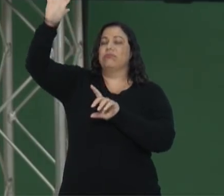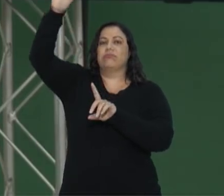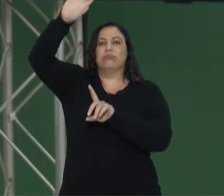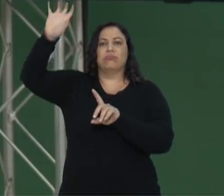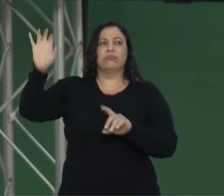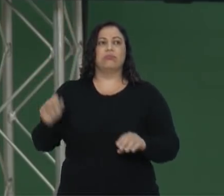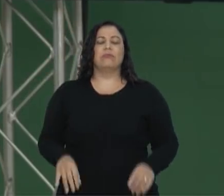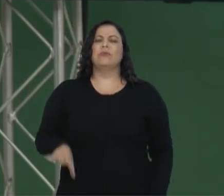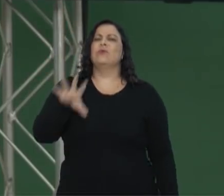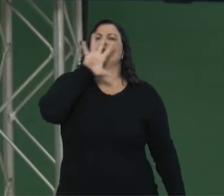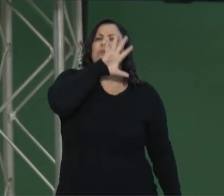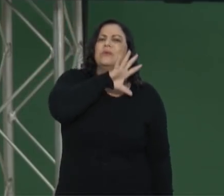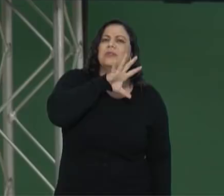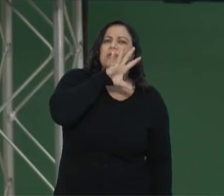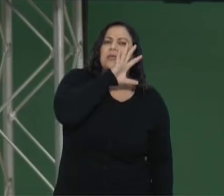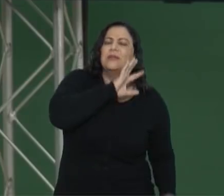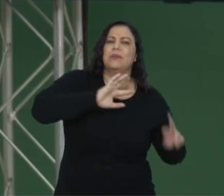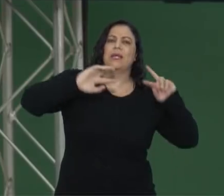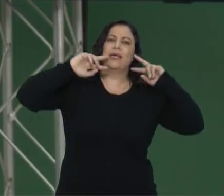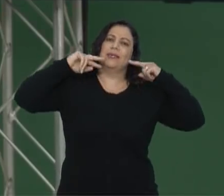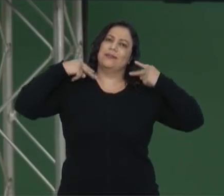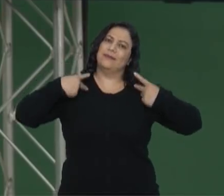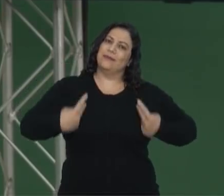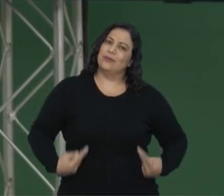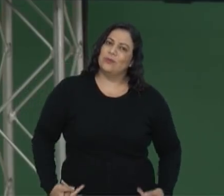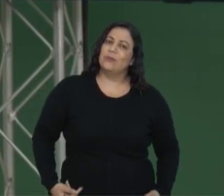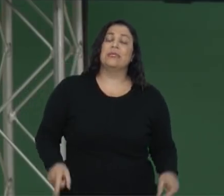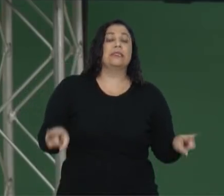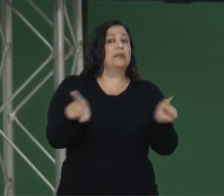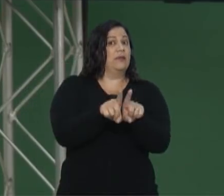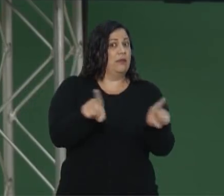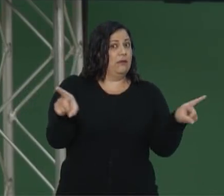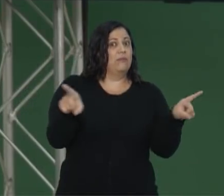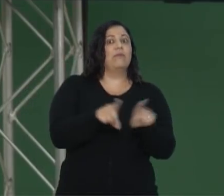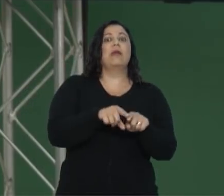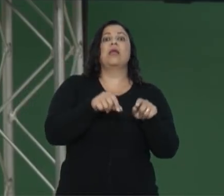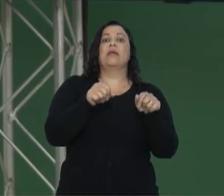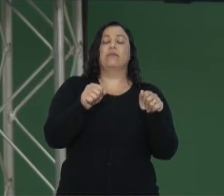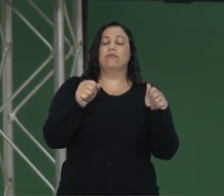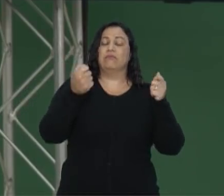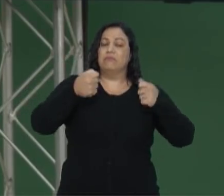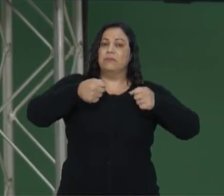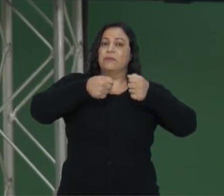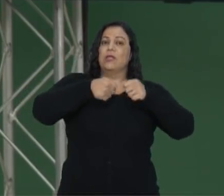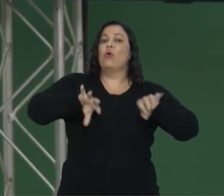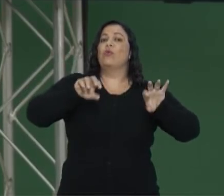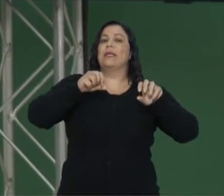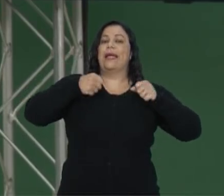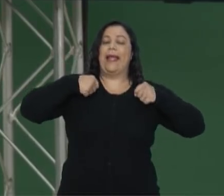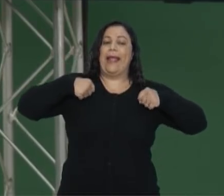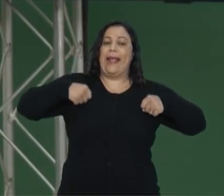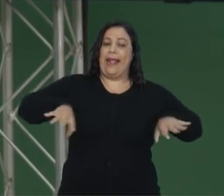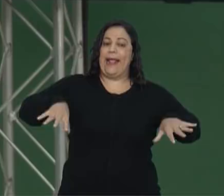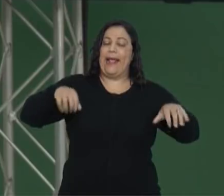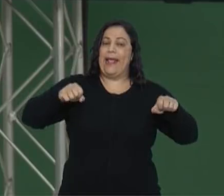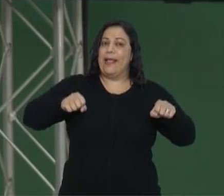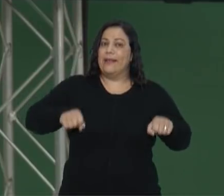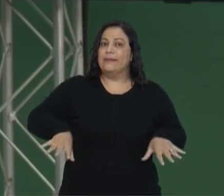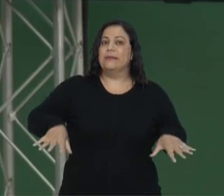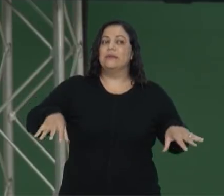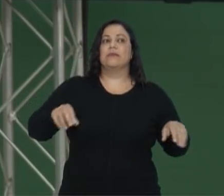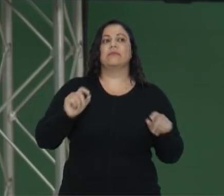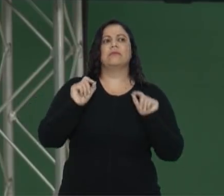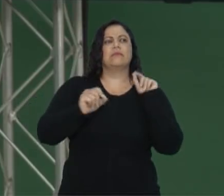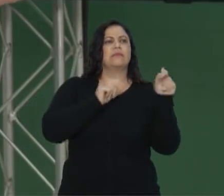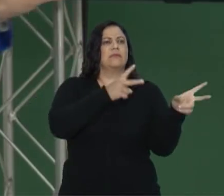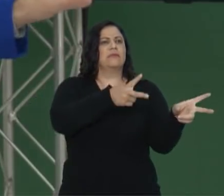humanos, também temos essa perda de água líquida para o estado gasoso, é evapotranspiração. Então